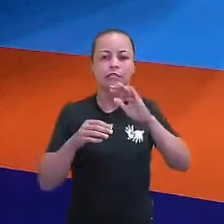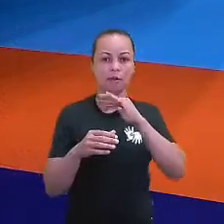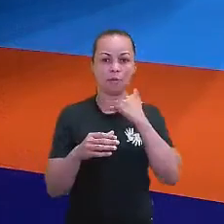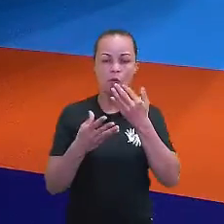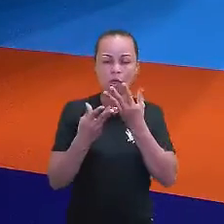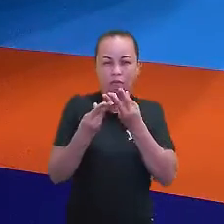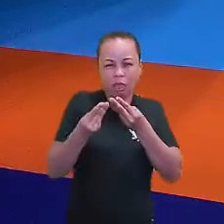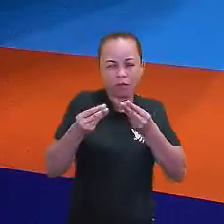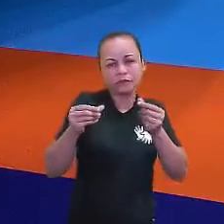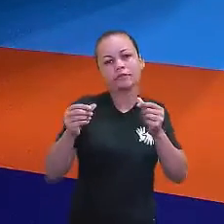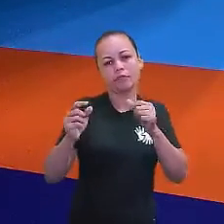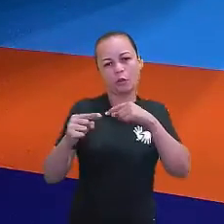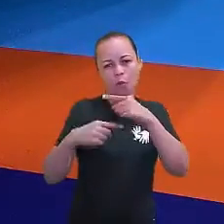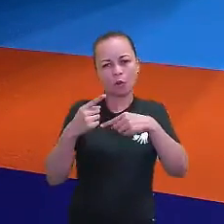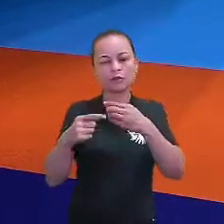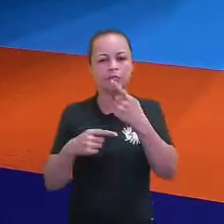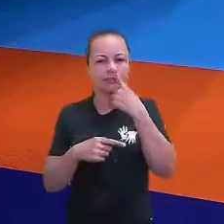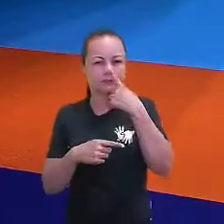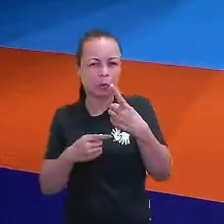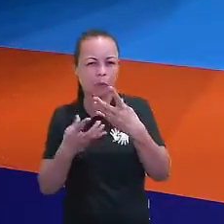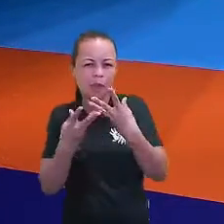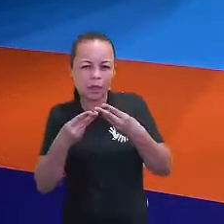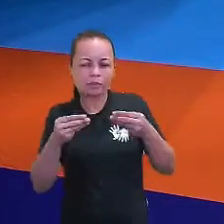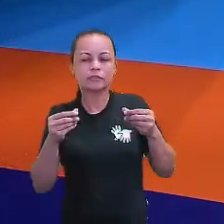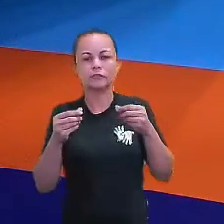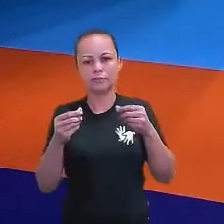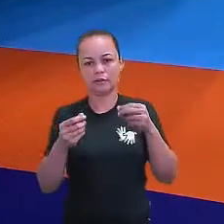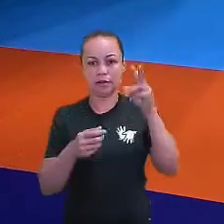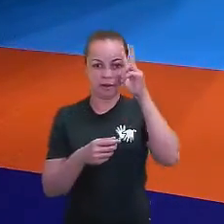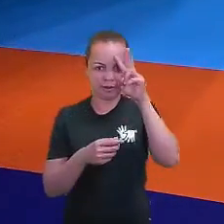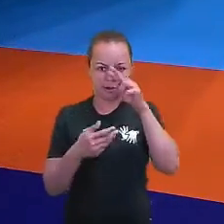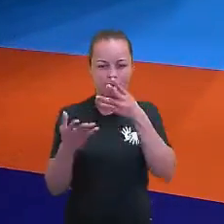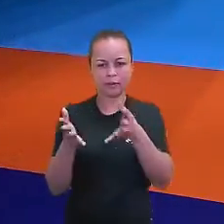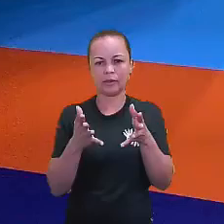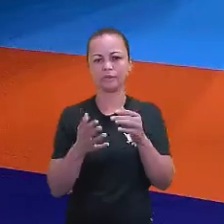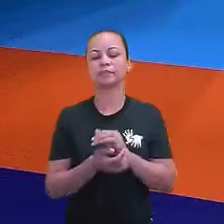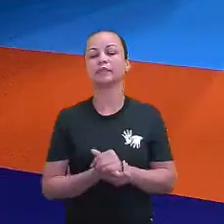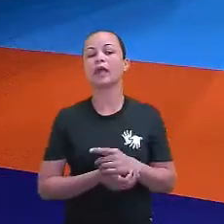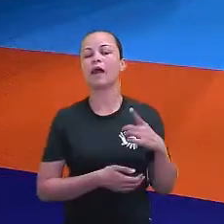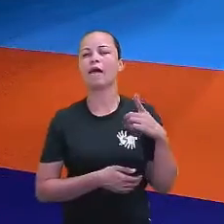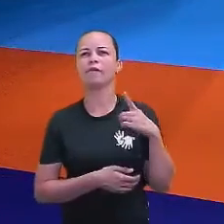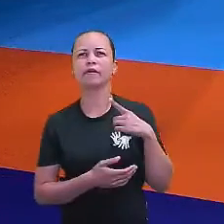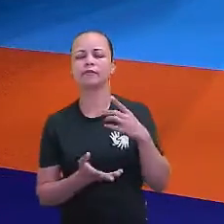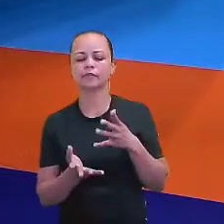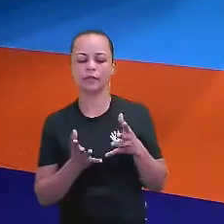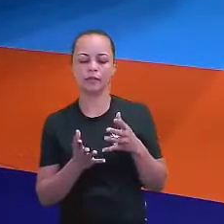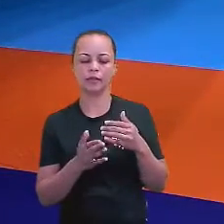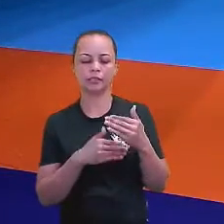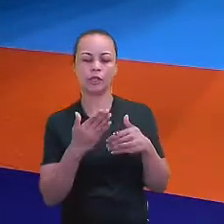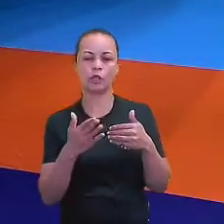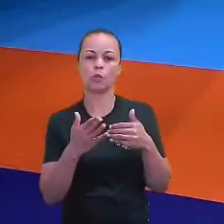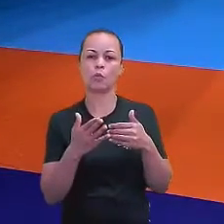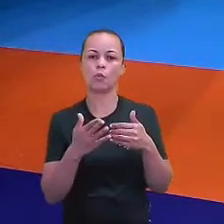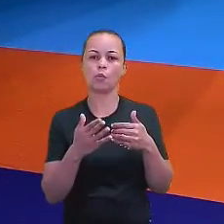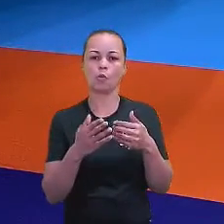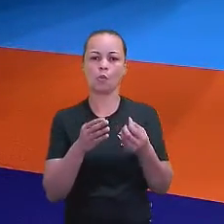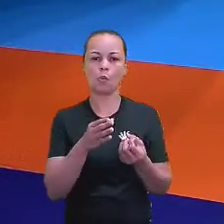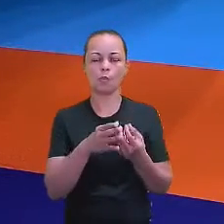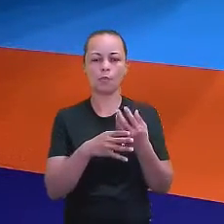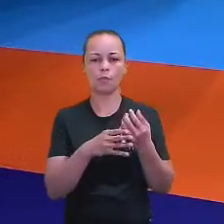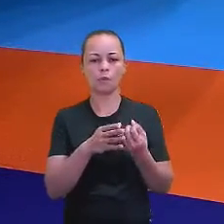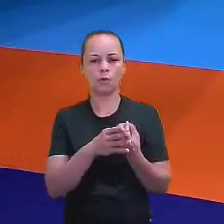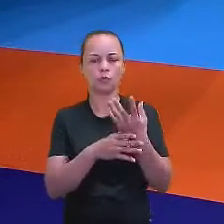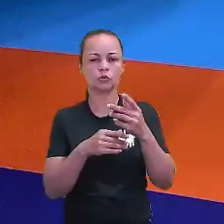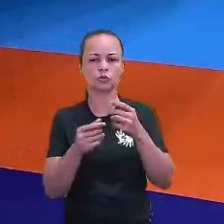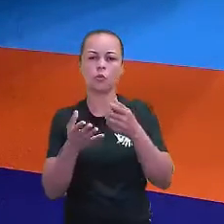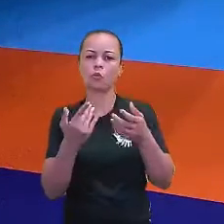pelo processo de decomposição, lembra da cadeia alimentar, os produtores. Aí depois vem você tem um produtor, você depois vai ter justamente